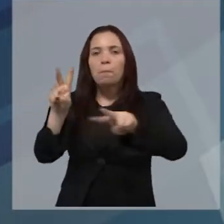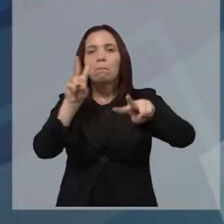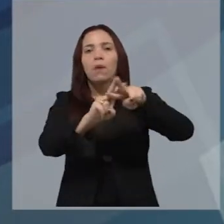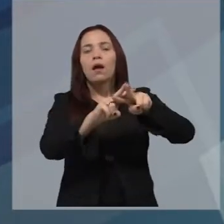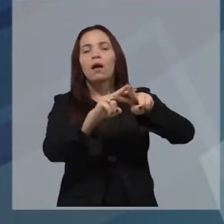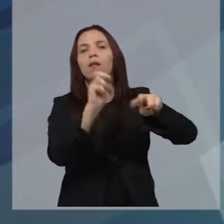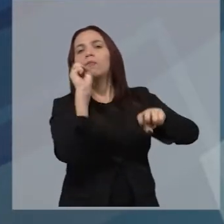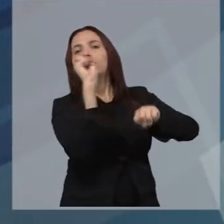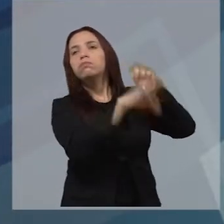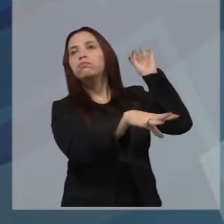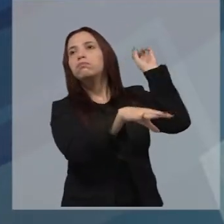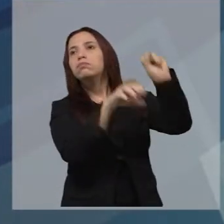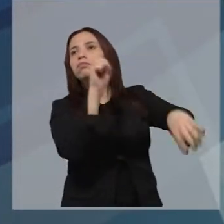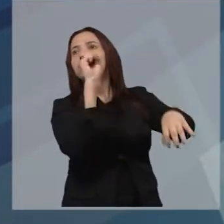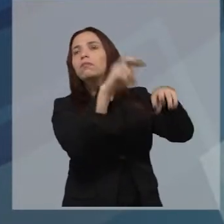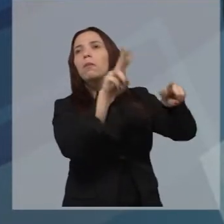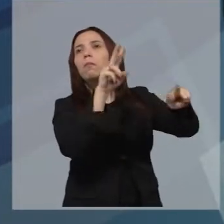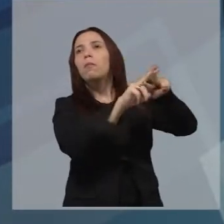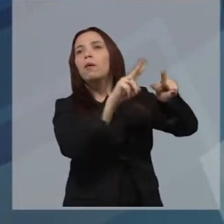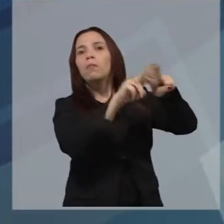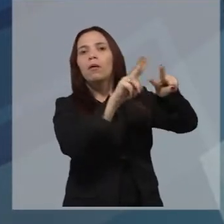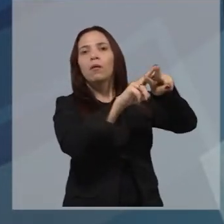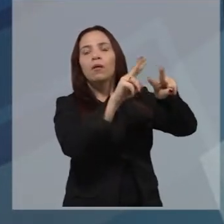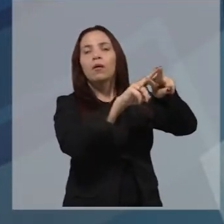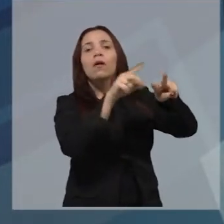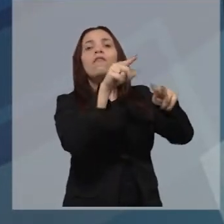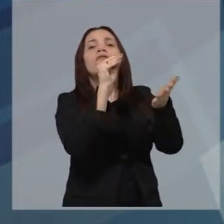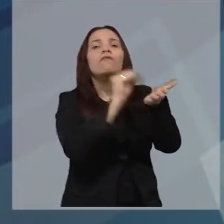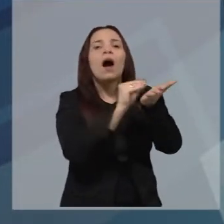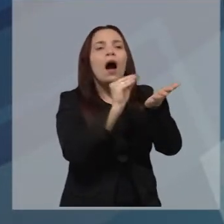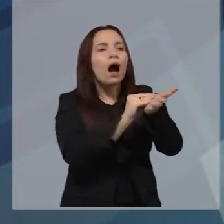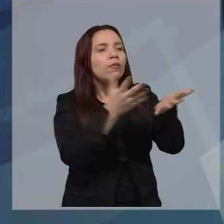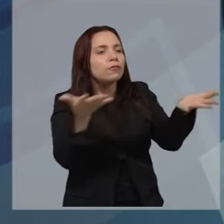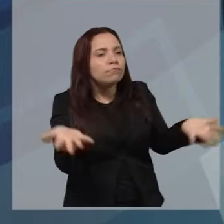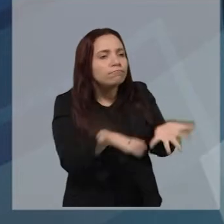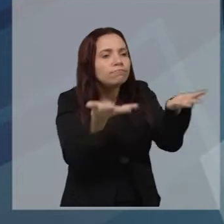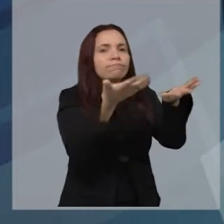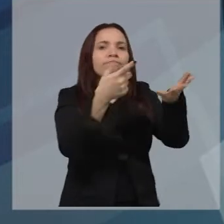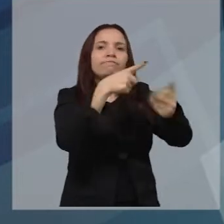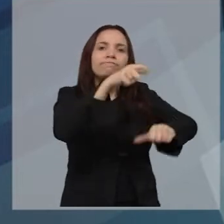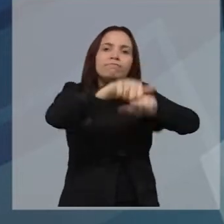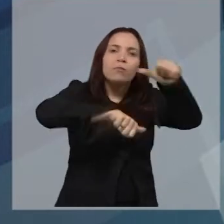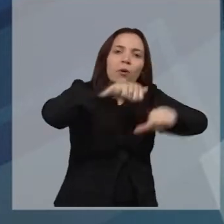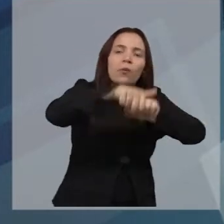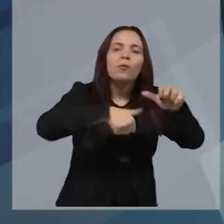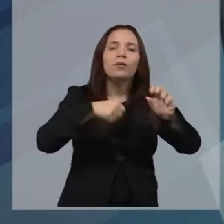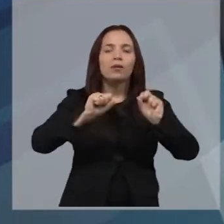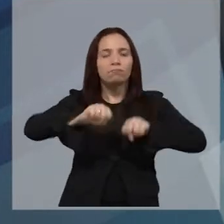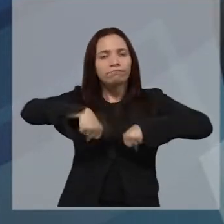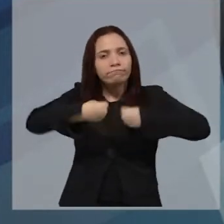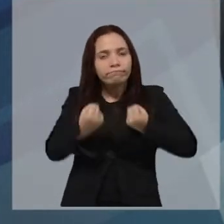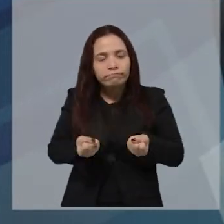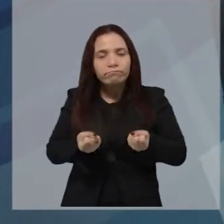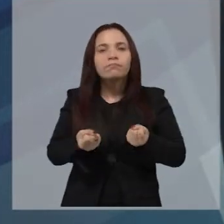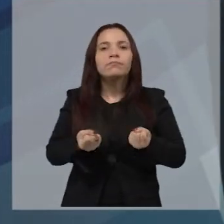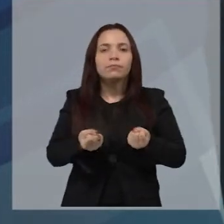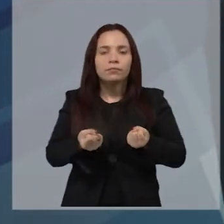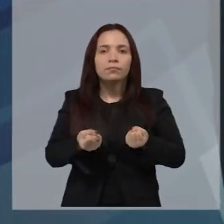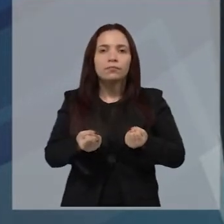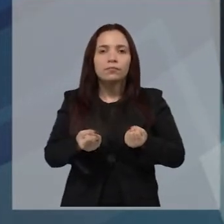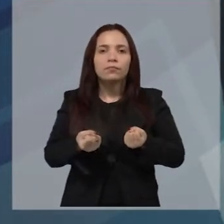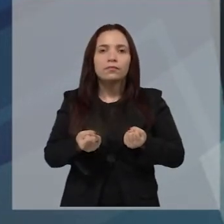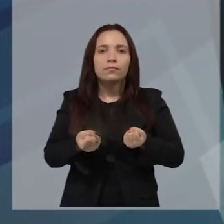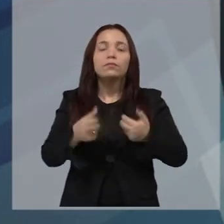nenhum programa realmente de ressocialização. Nada disso. Né? A ideia, e isso é uma coisa